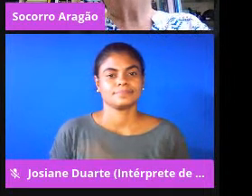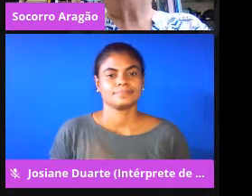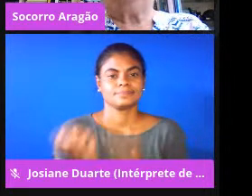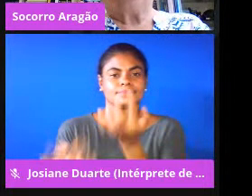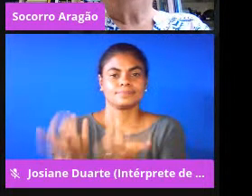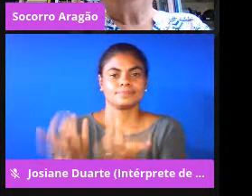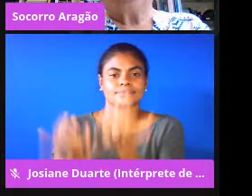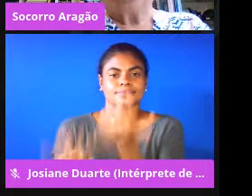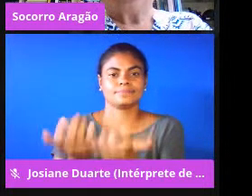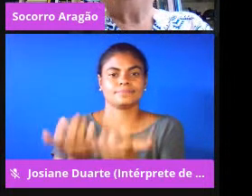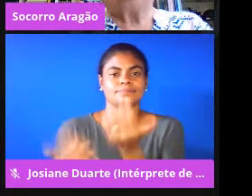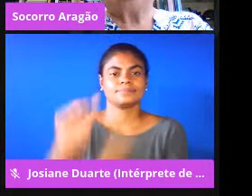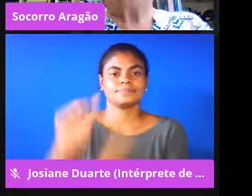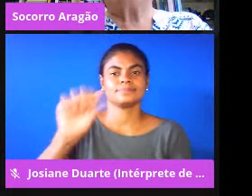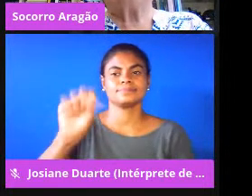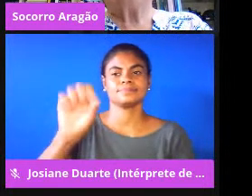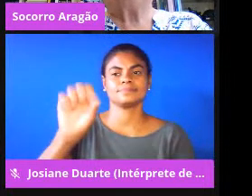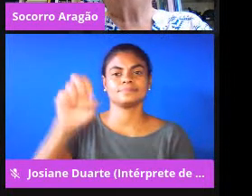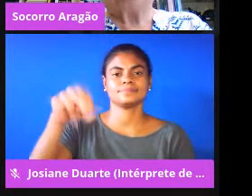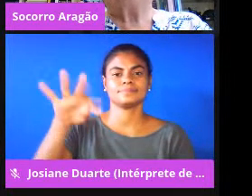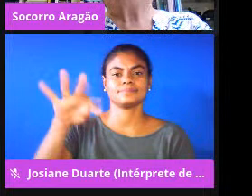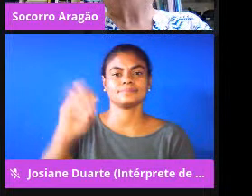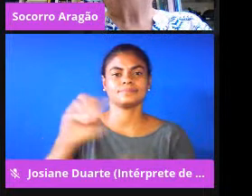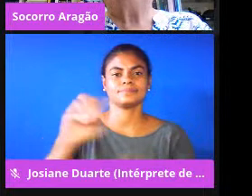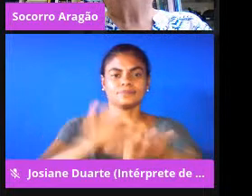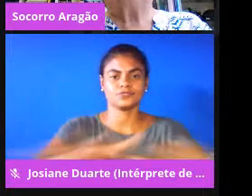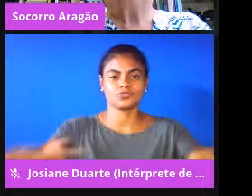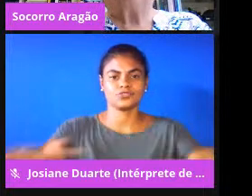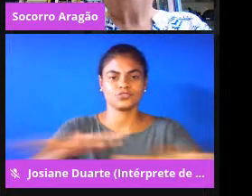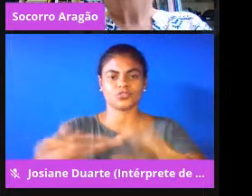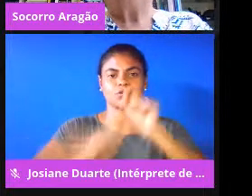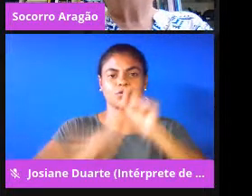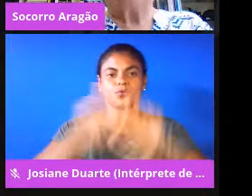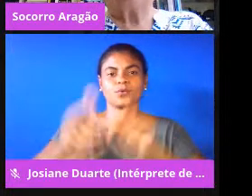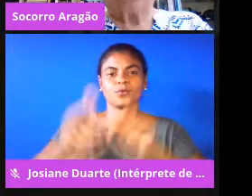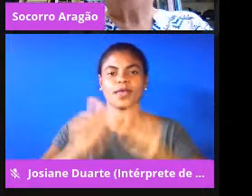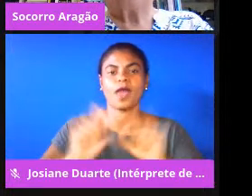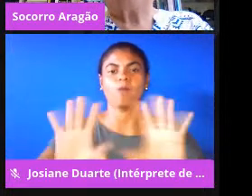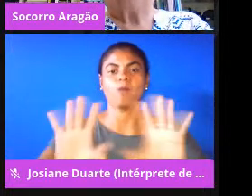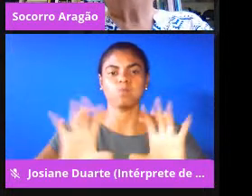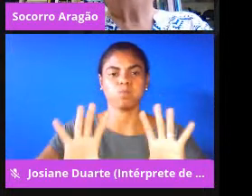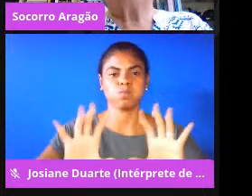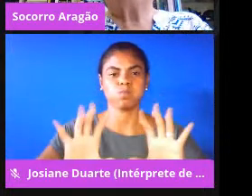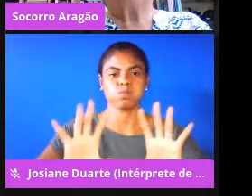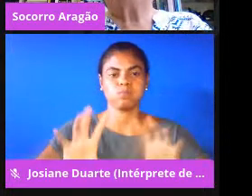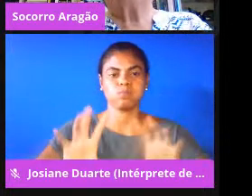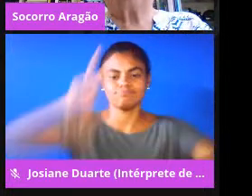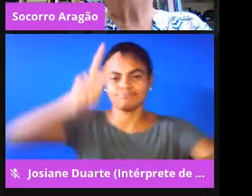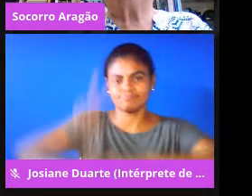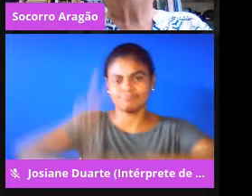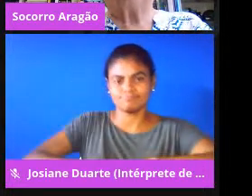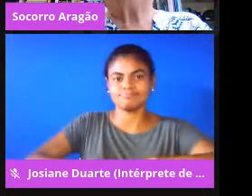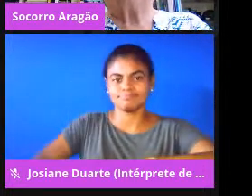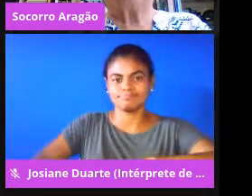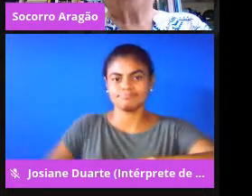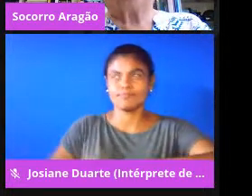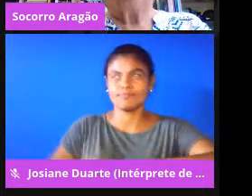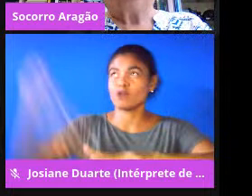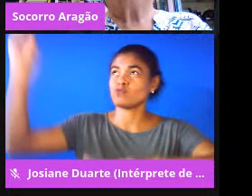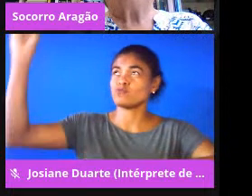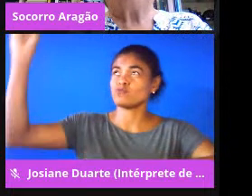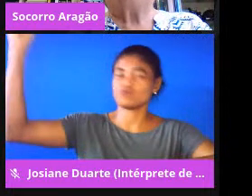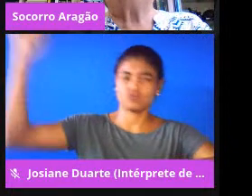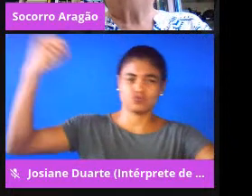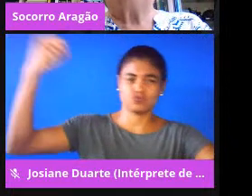Queimar o assento do chão. Abrasando as nádegas, a bunda no chão de tão quente por conta da incidência do sol escaldante sobre